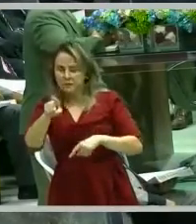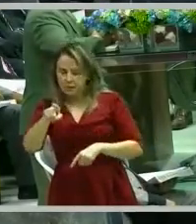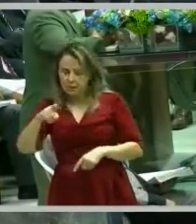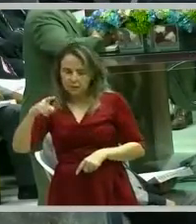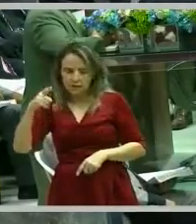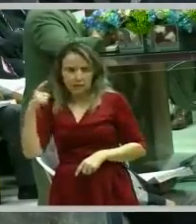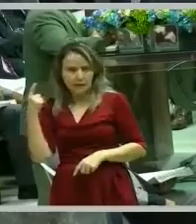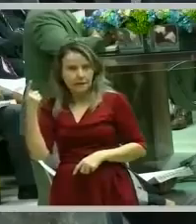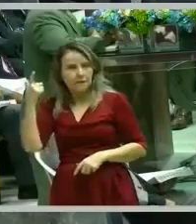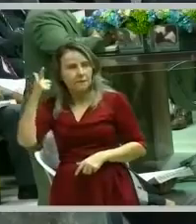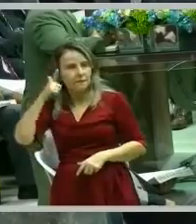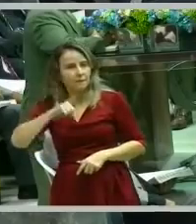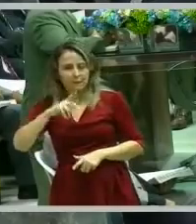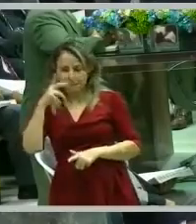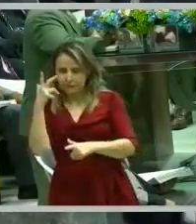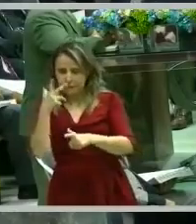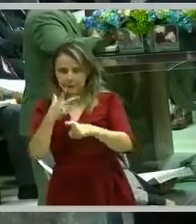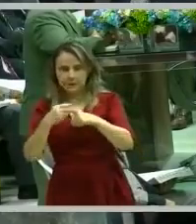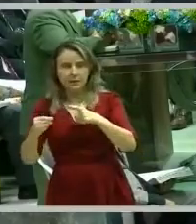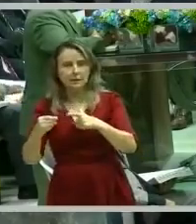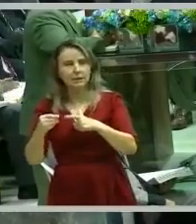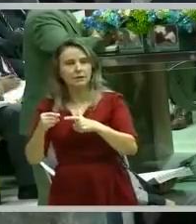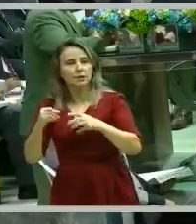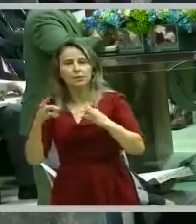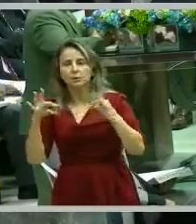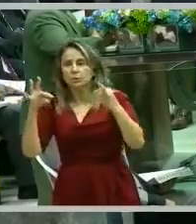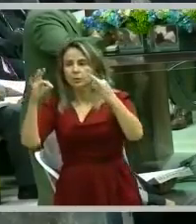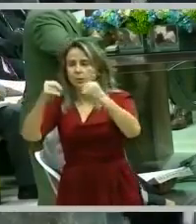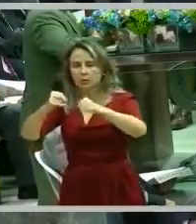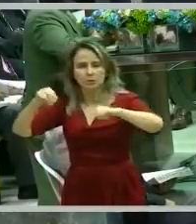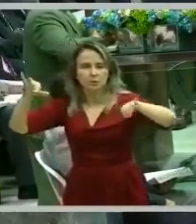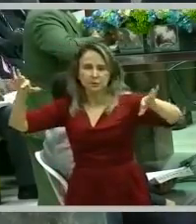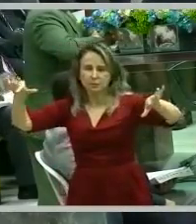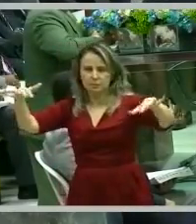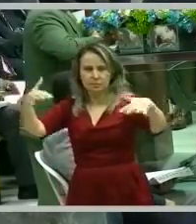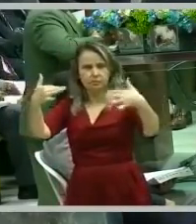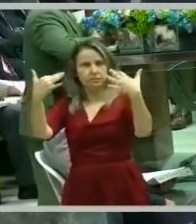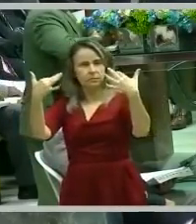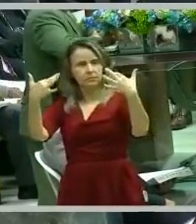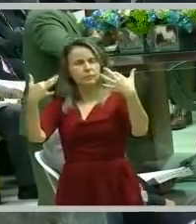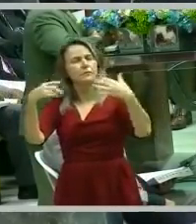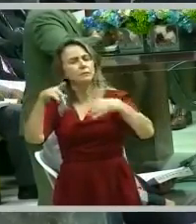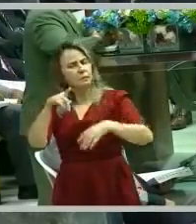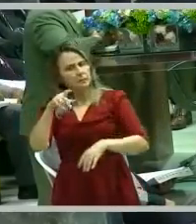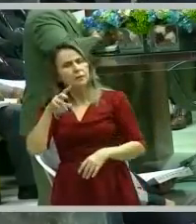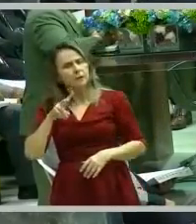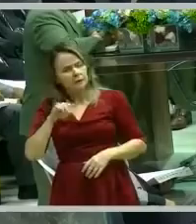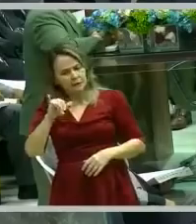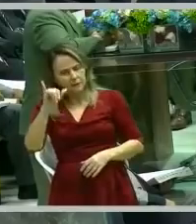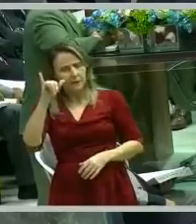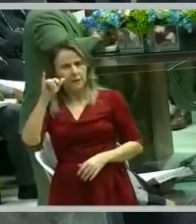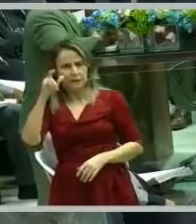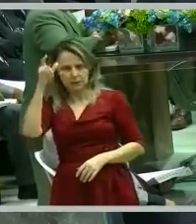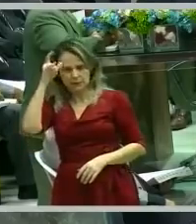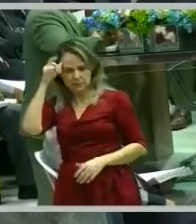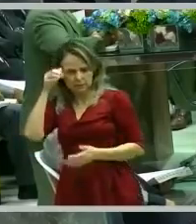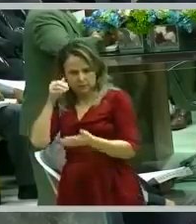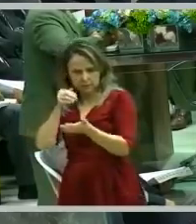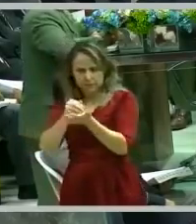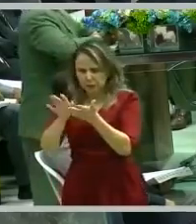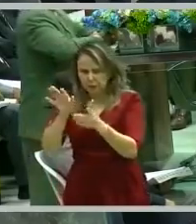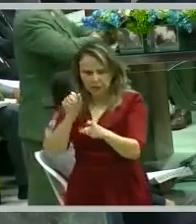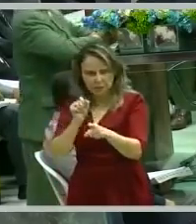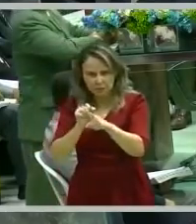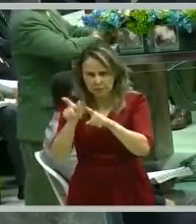pregar o evangelho publicamente. Você vai expulsar demônio publicamente. Você vai curar enfermo publicamente. Você vai entregar